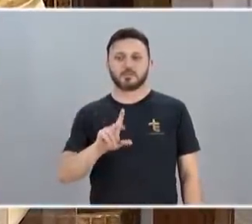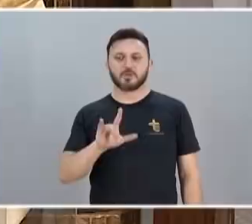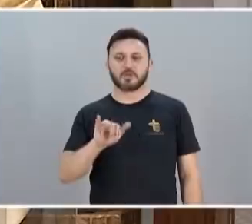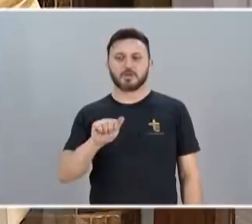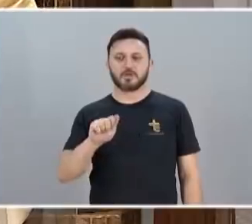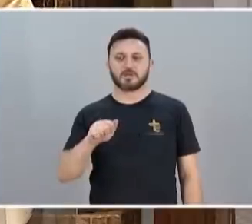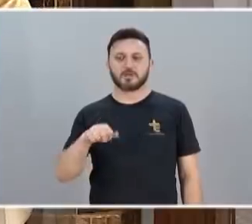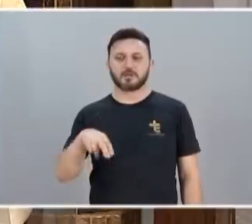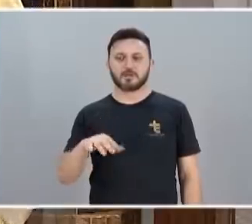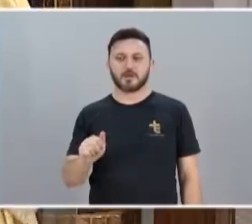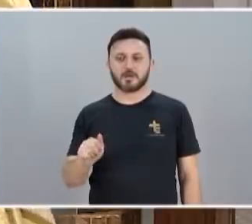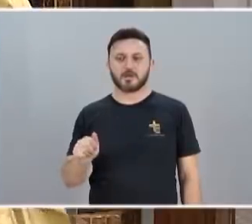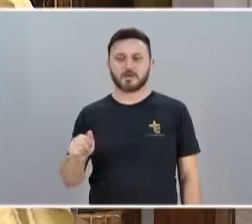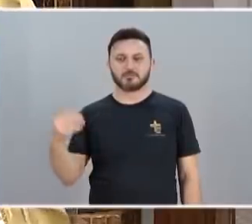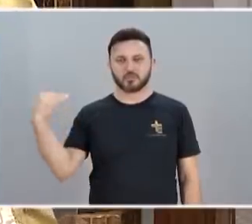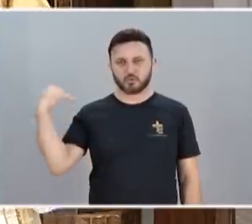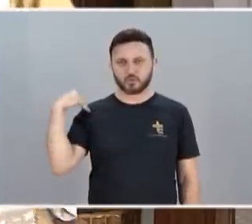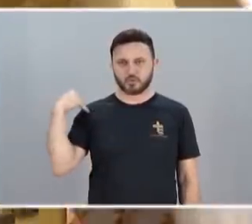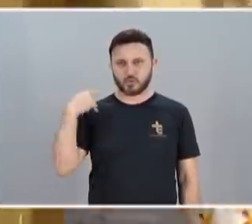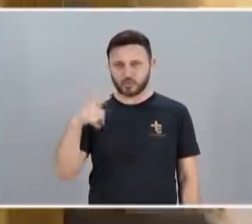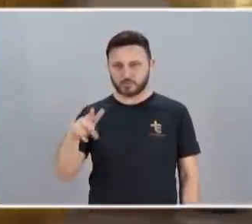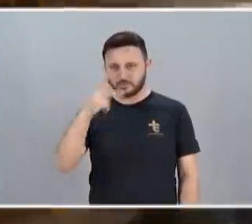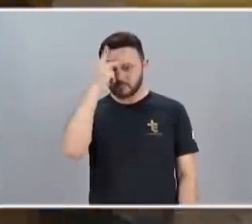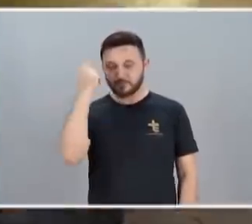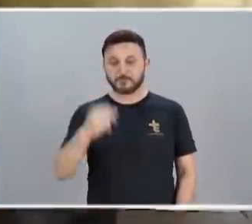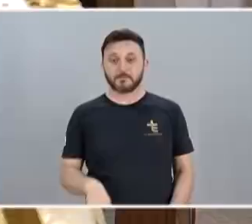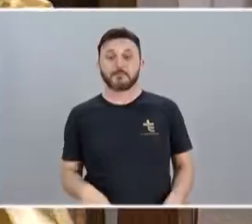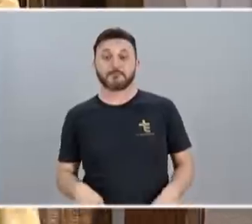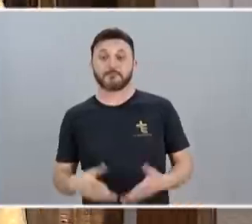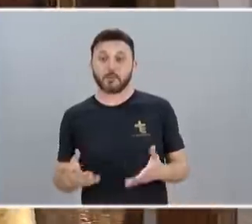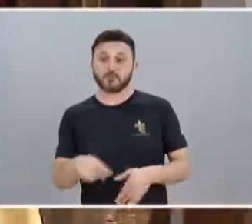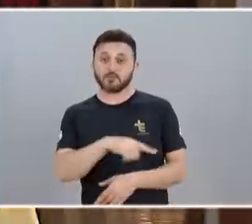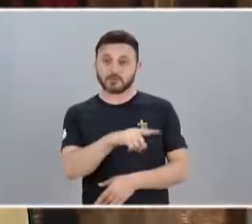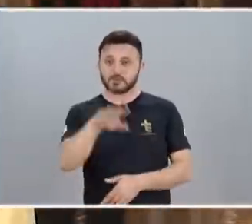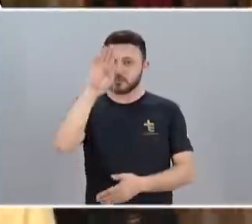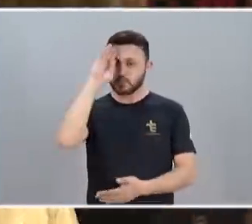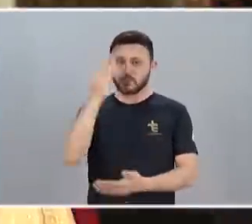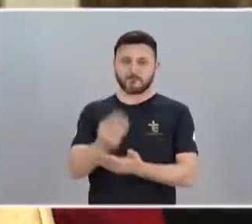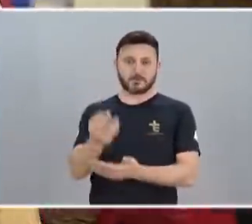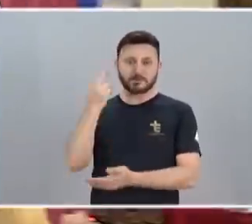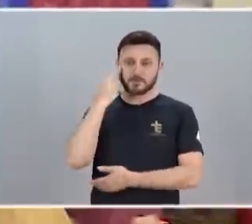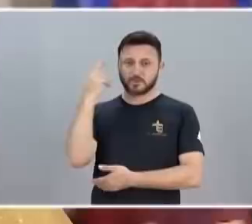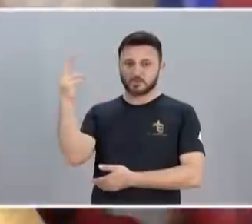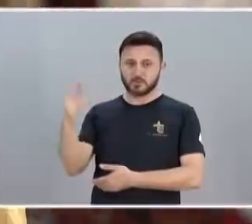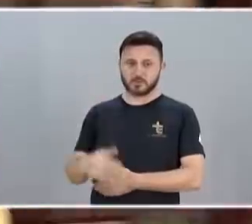Chikevski, de Camboriú. Filhos, confia no Senhor,